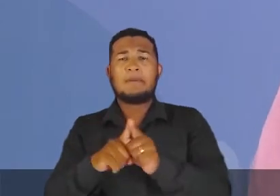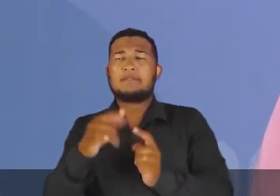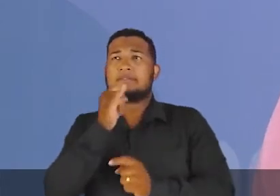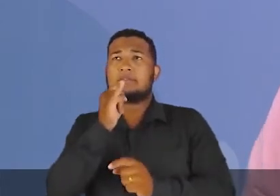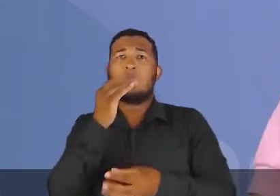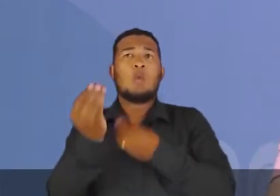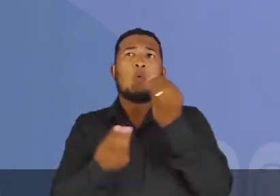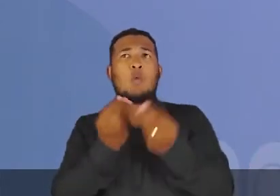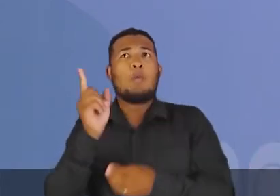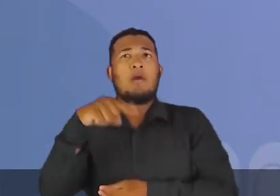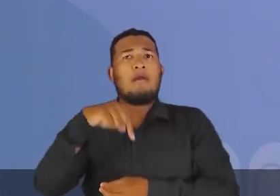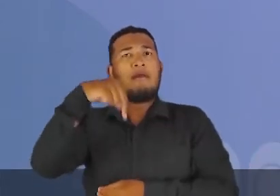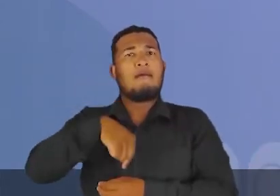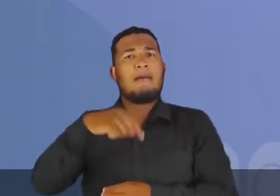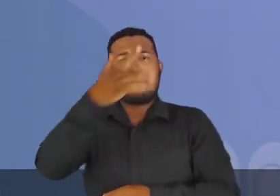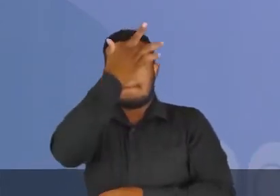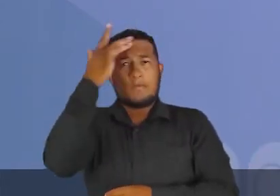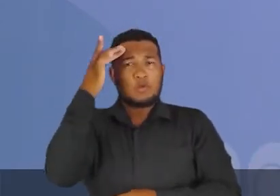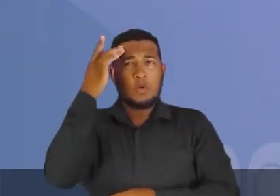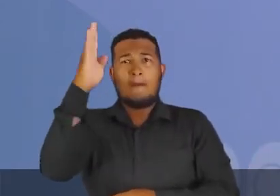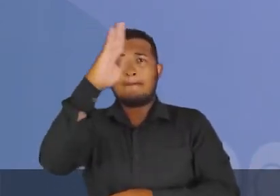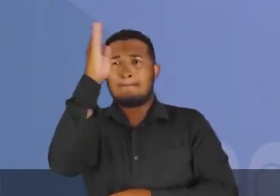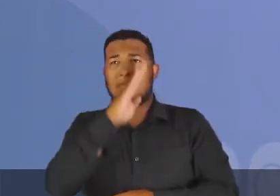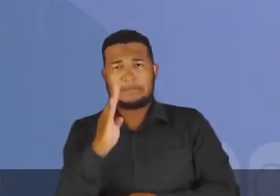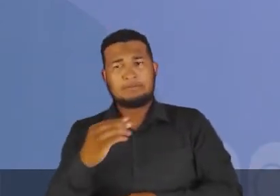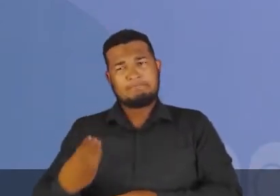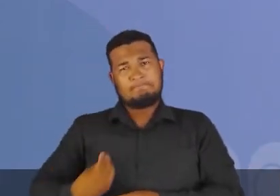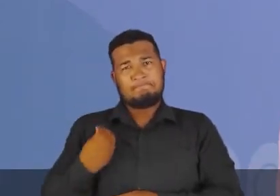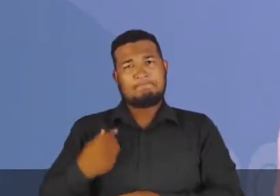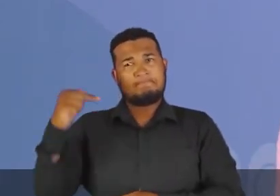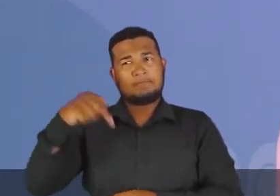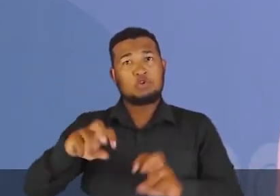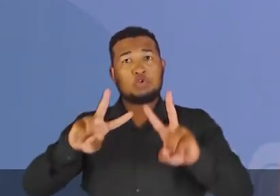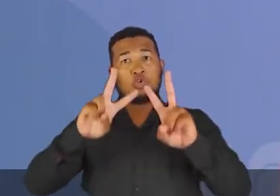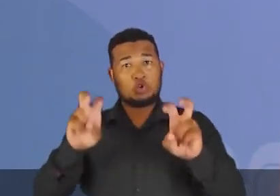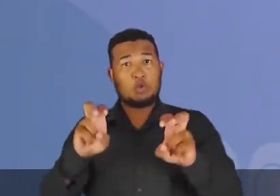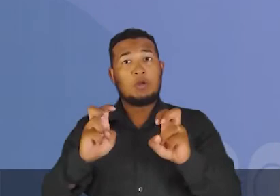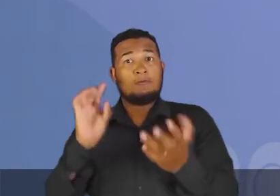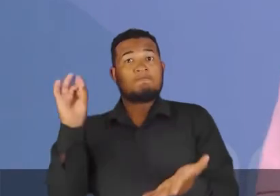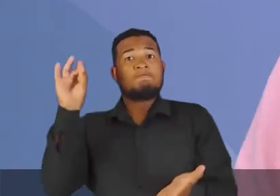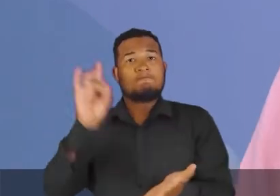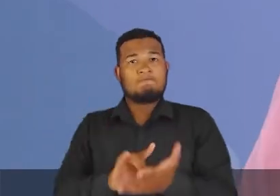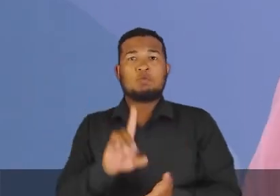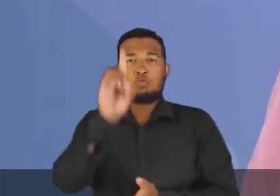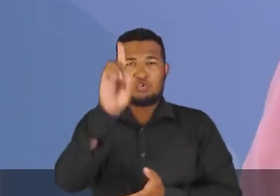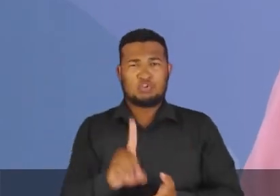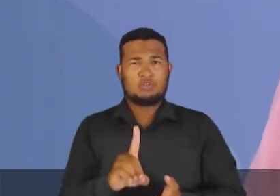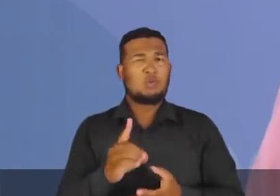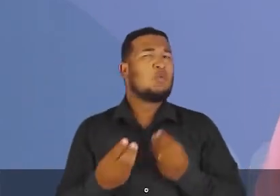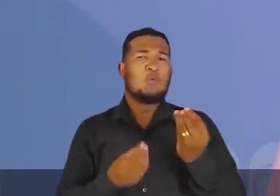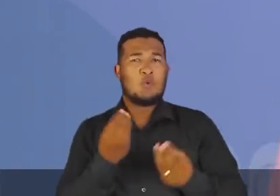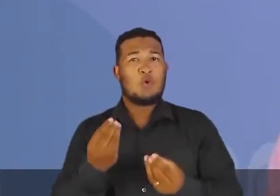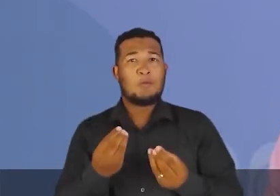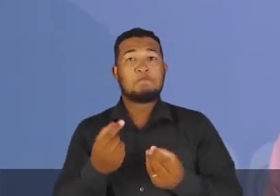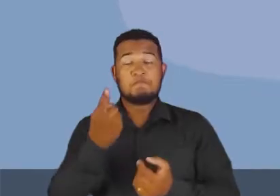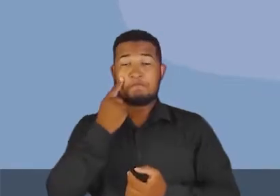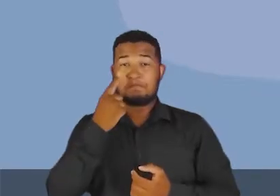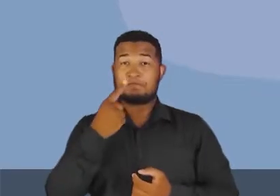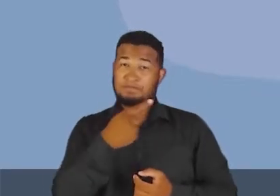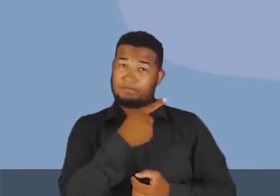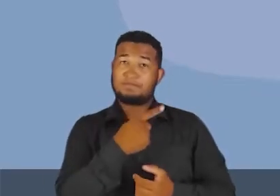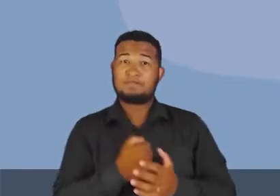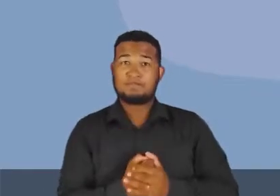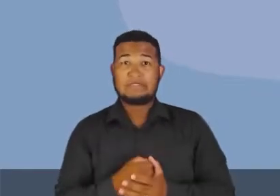a situação do brasileiro no que diz respeito à efetivação dos seus direitos. Então, olha ali na tela, a